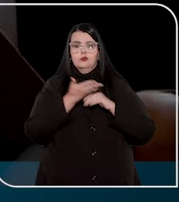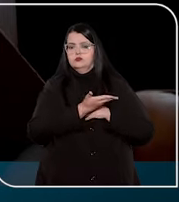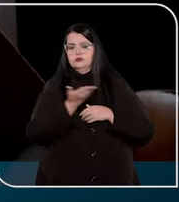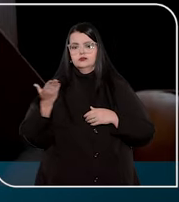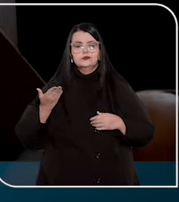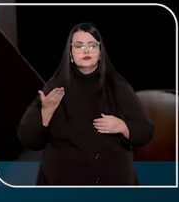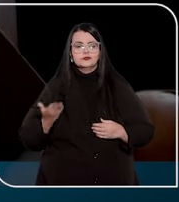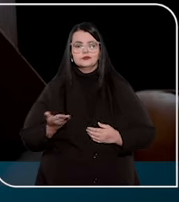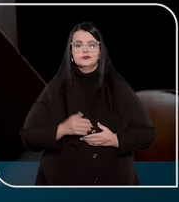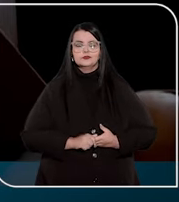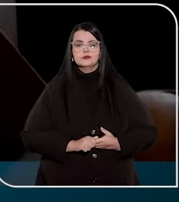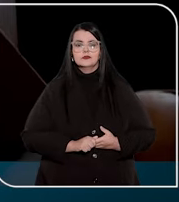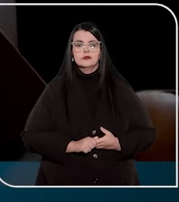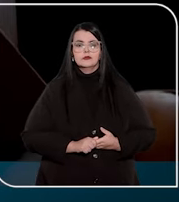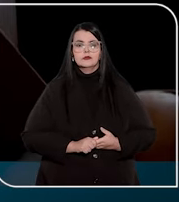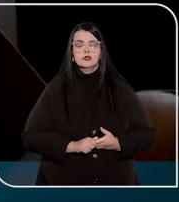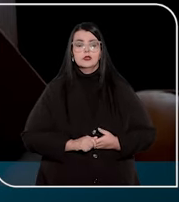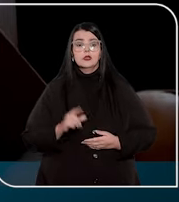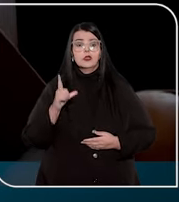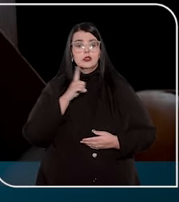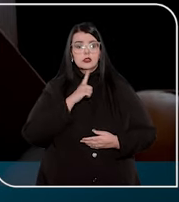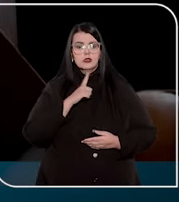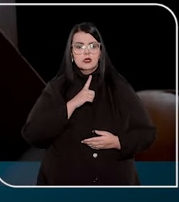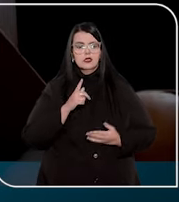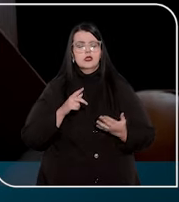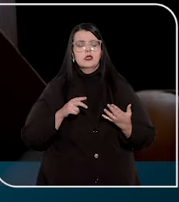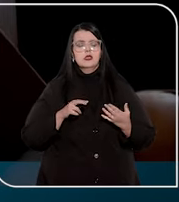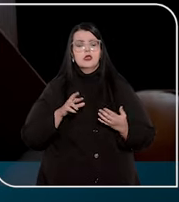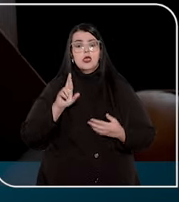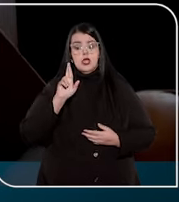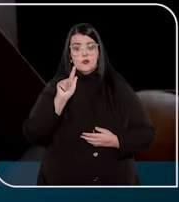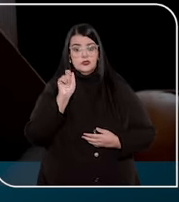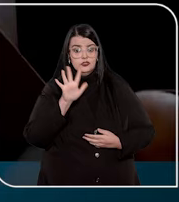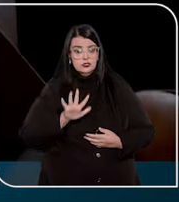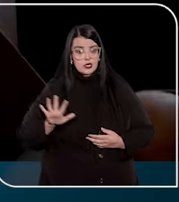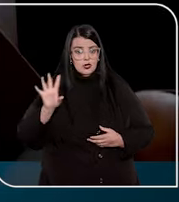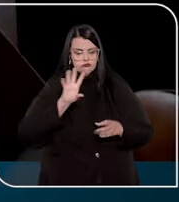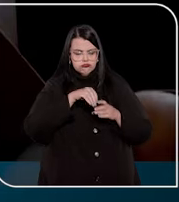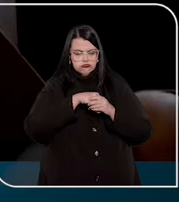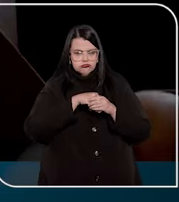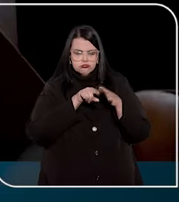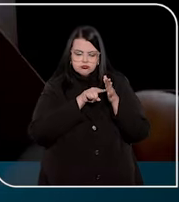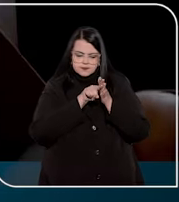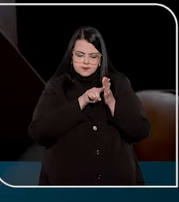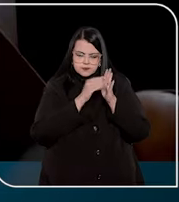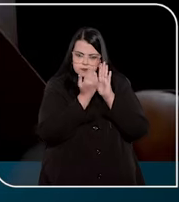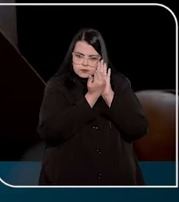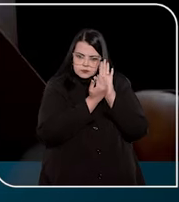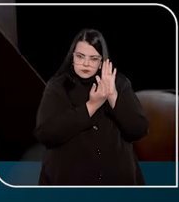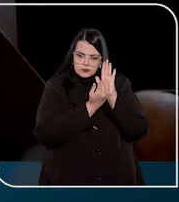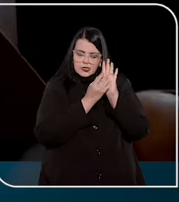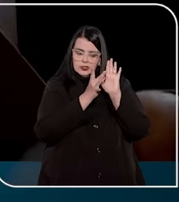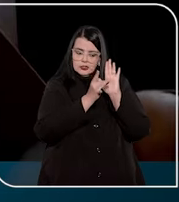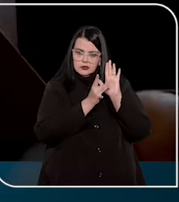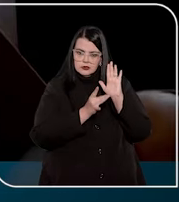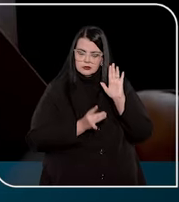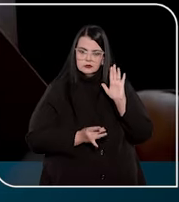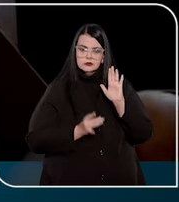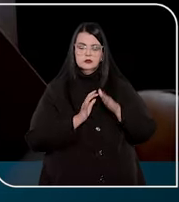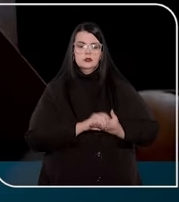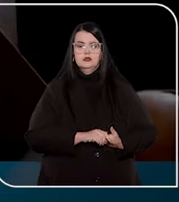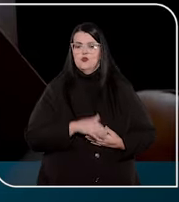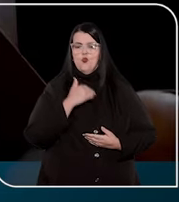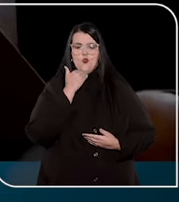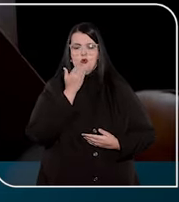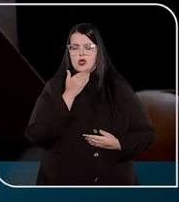que eu quero deixar bem claro para todos, é que a repercussão geral, ela existe como esse filtro, e não adianta a parte dizer